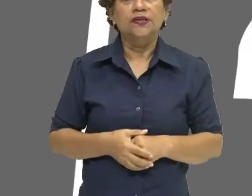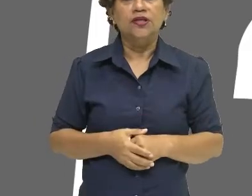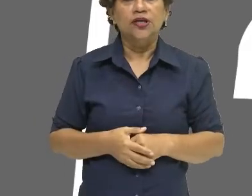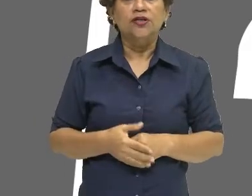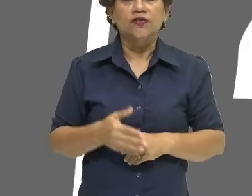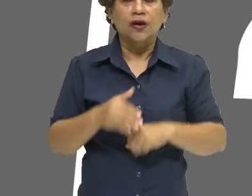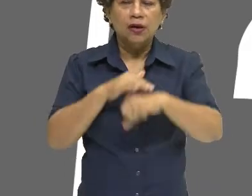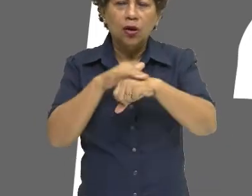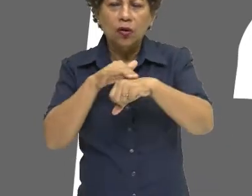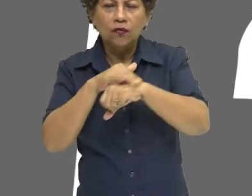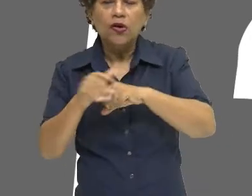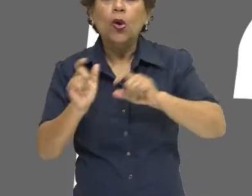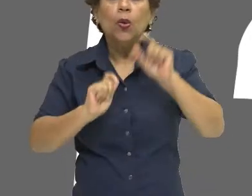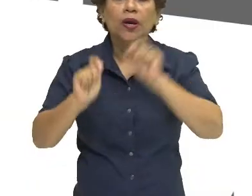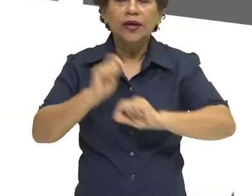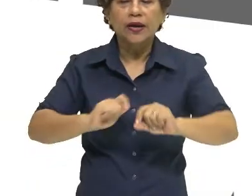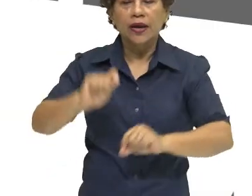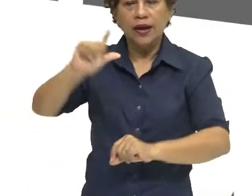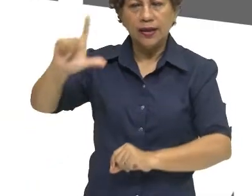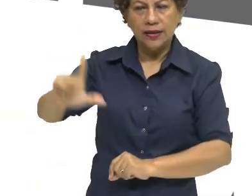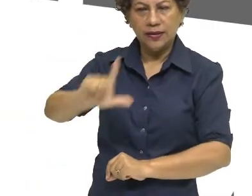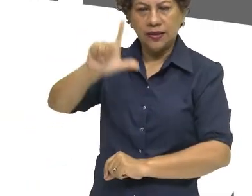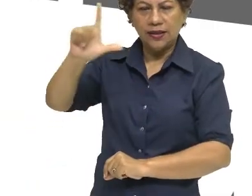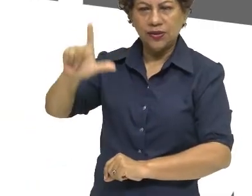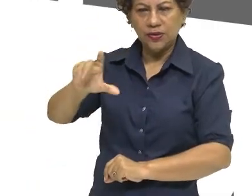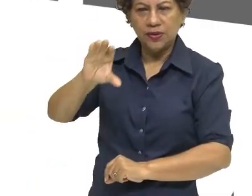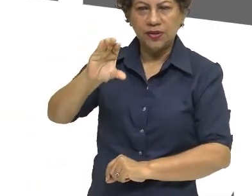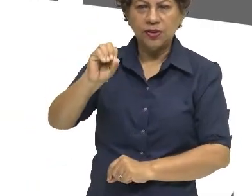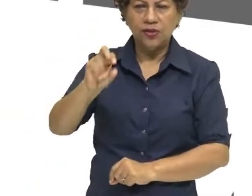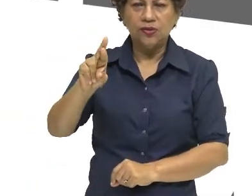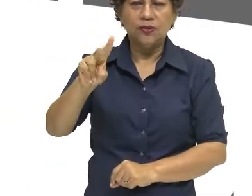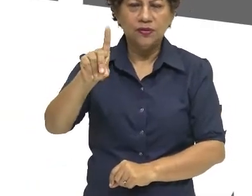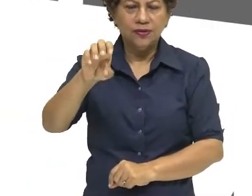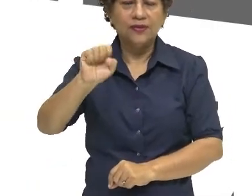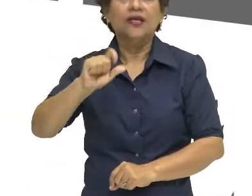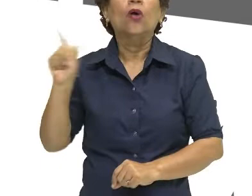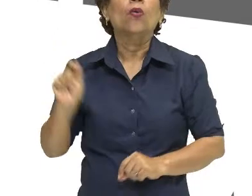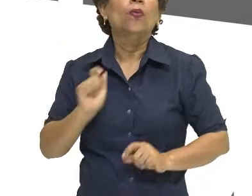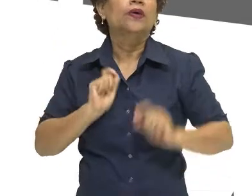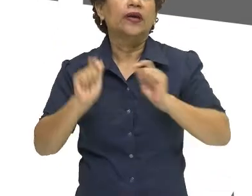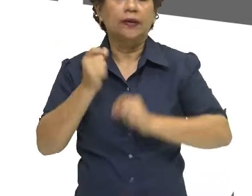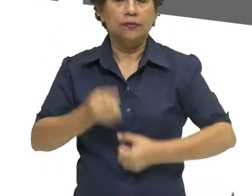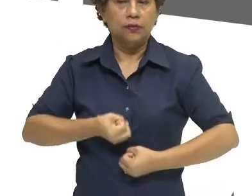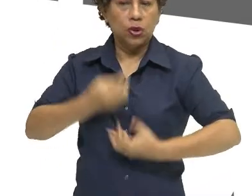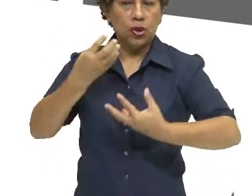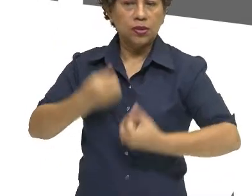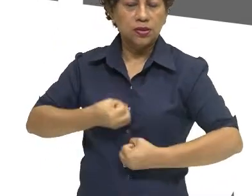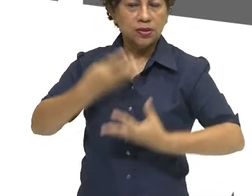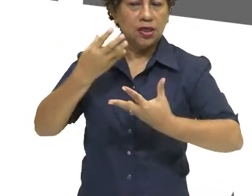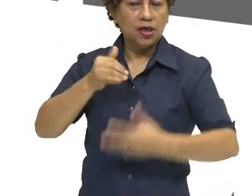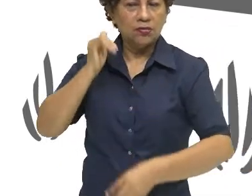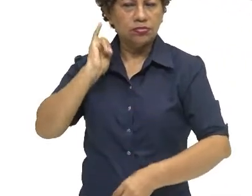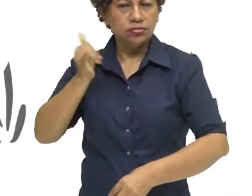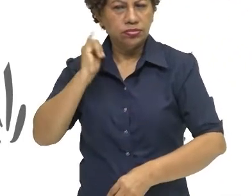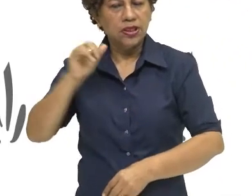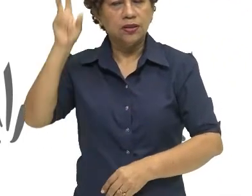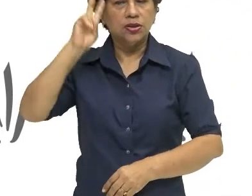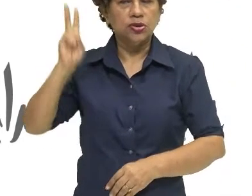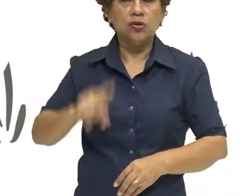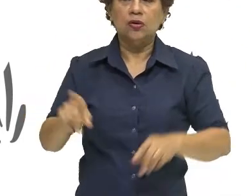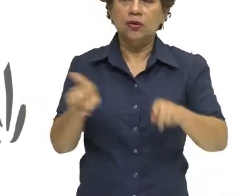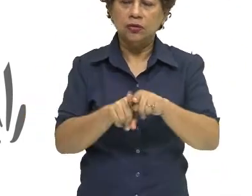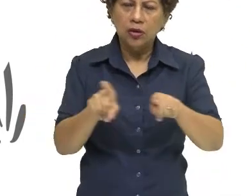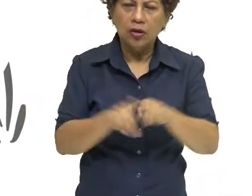a literatura de cordel. São poemas, isso mesmo, poemas que contam para nós histórias que estão aí